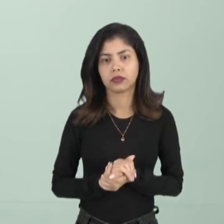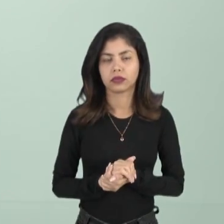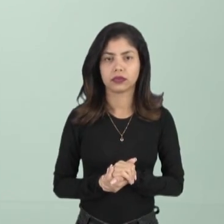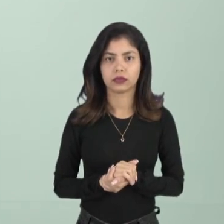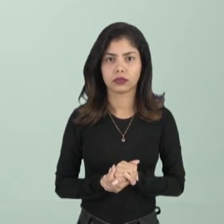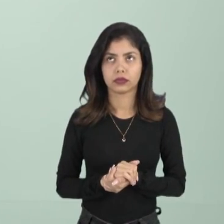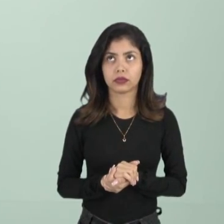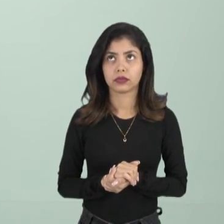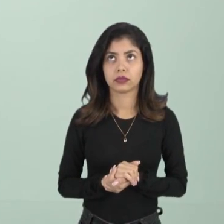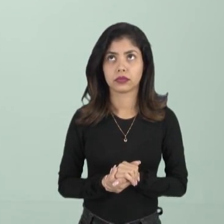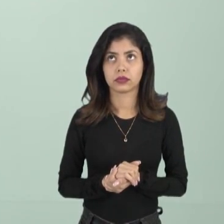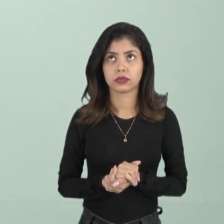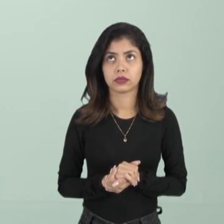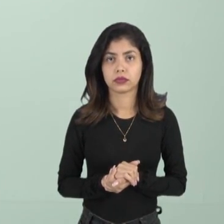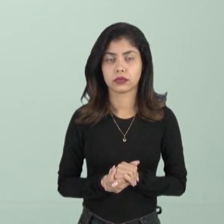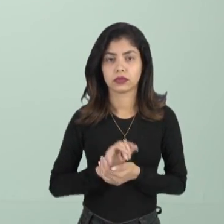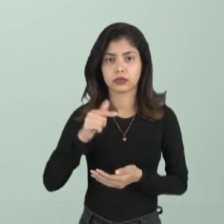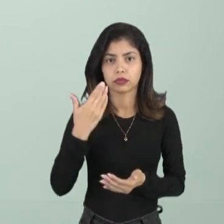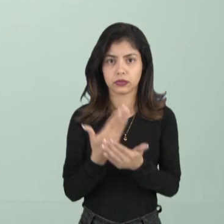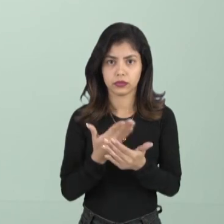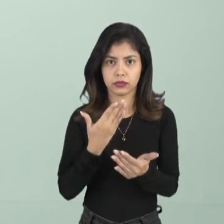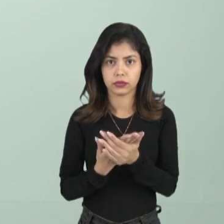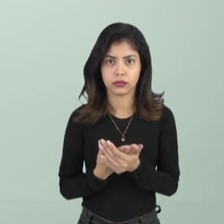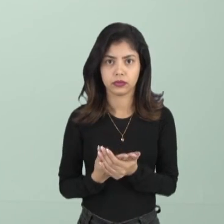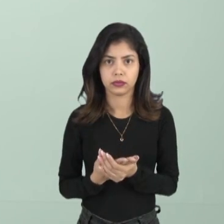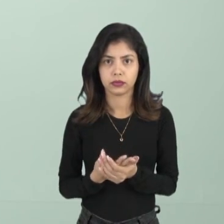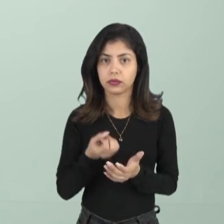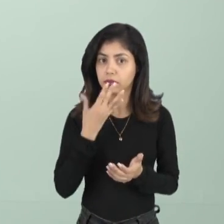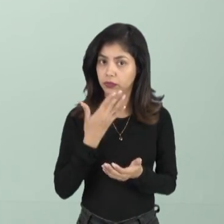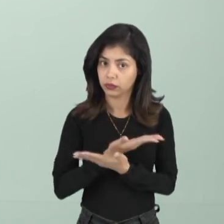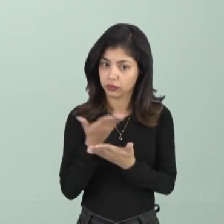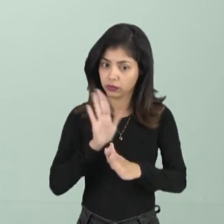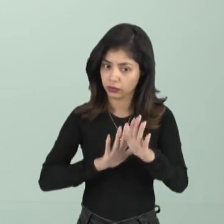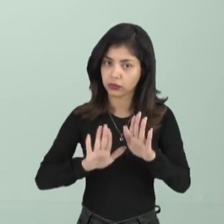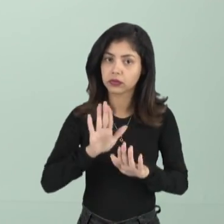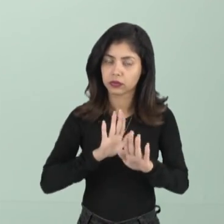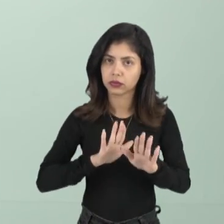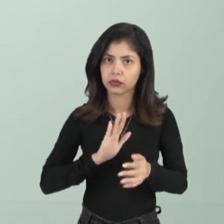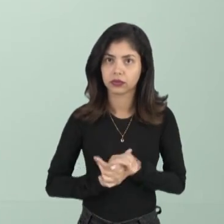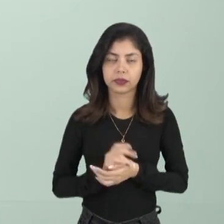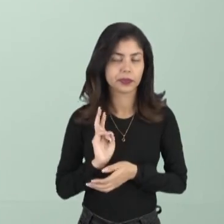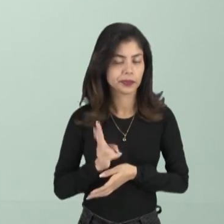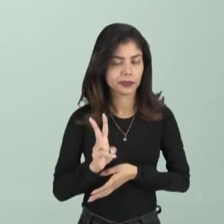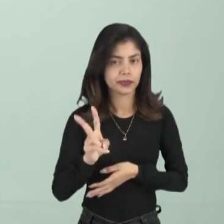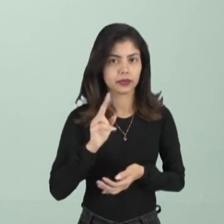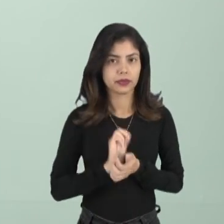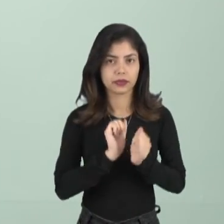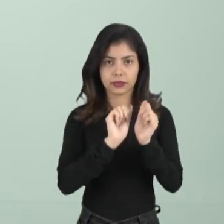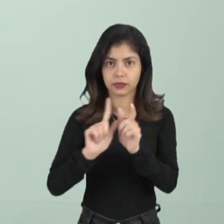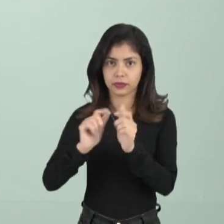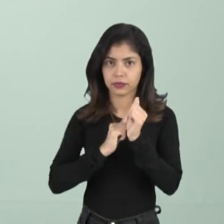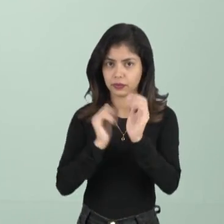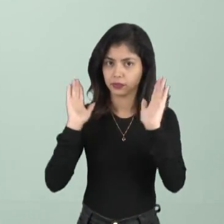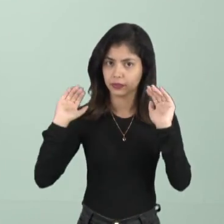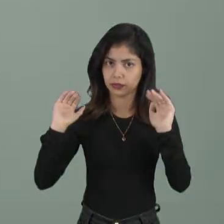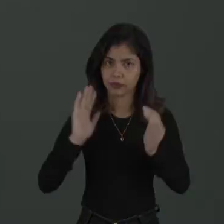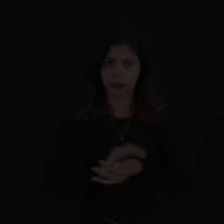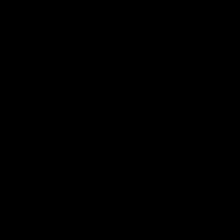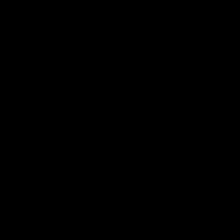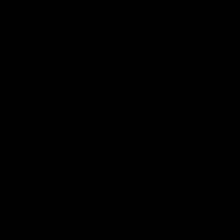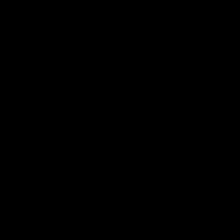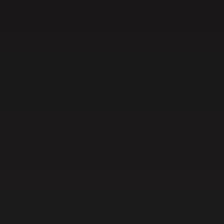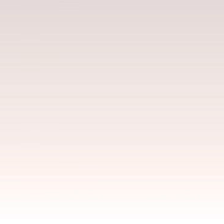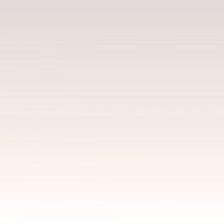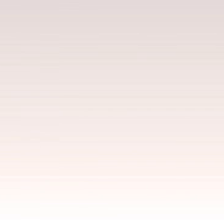até aí a próxima aula, que vocês fiquem bem, se cuidem e continuem nos acompanhando. Então, até mais.